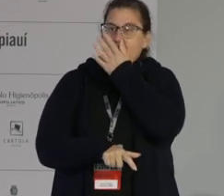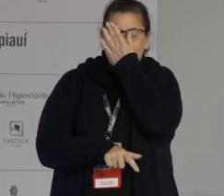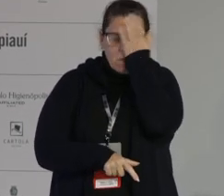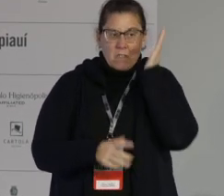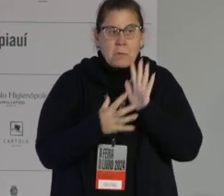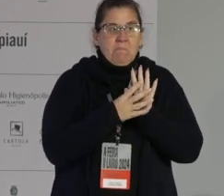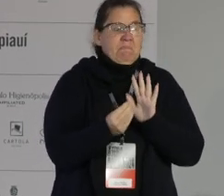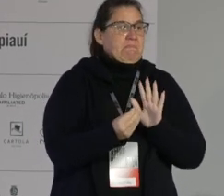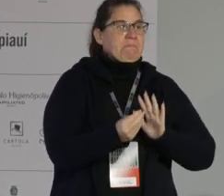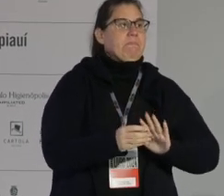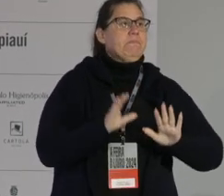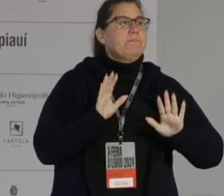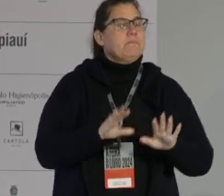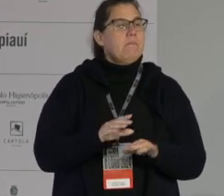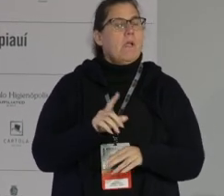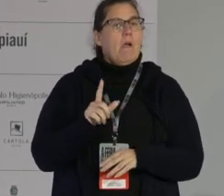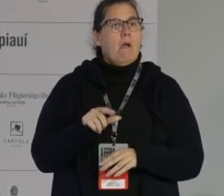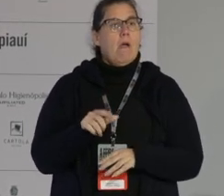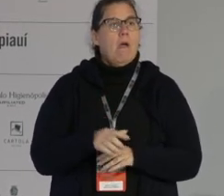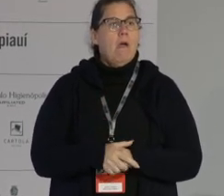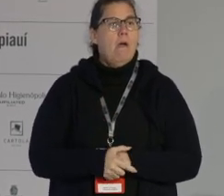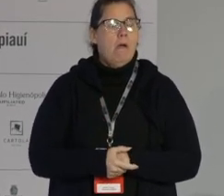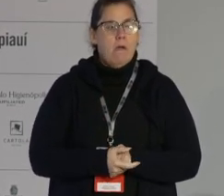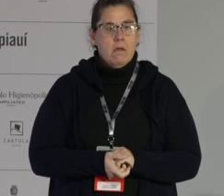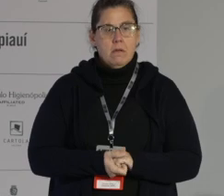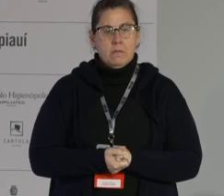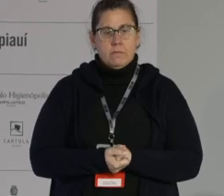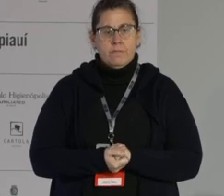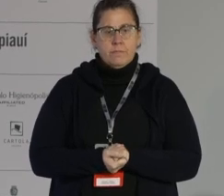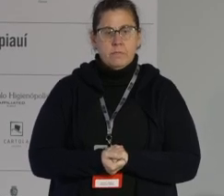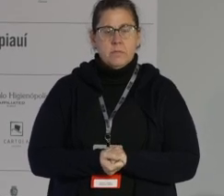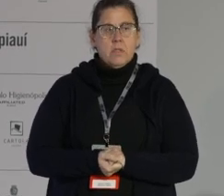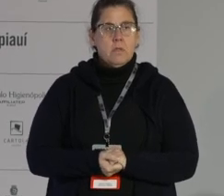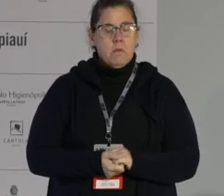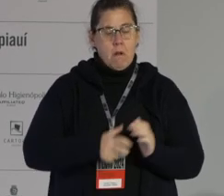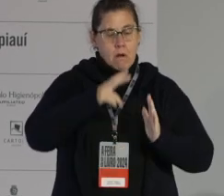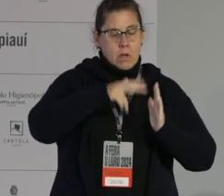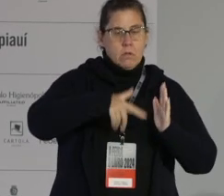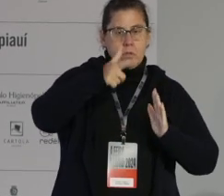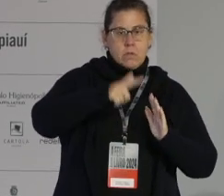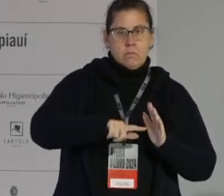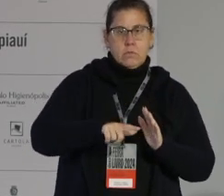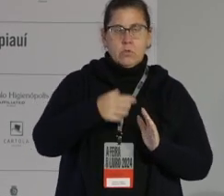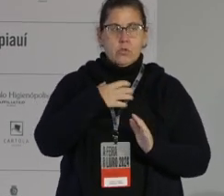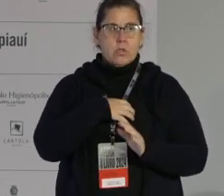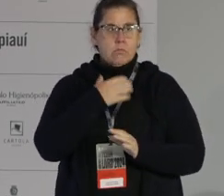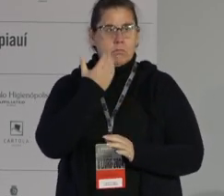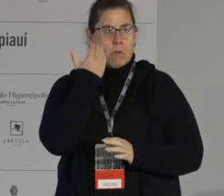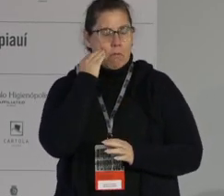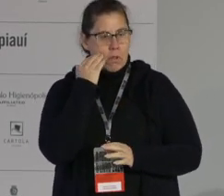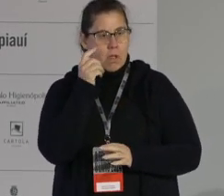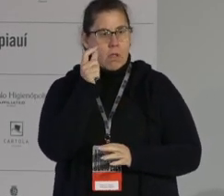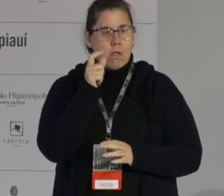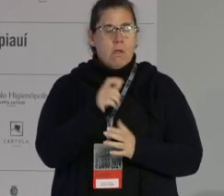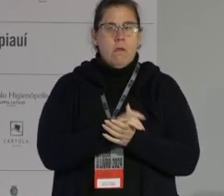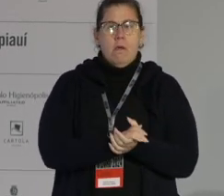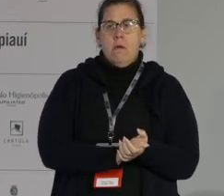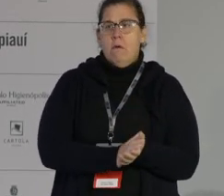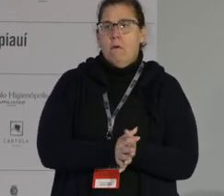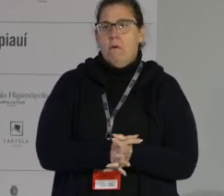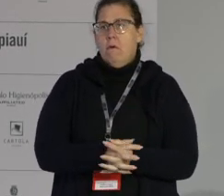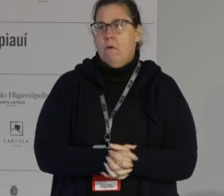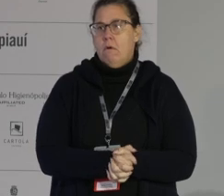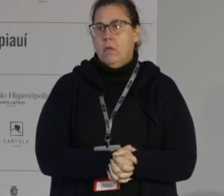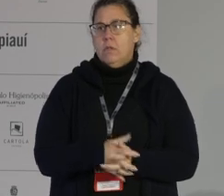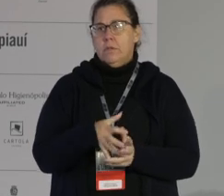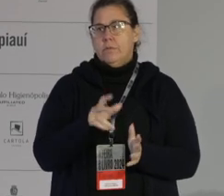do Macunaíma, mas assim, é mais uma releitura dessa interpretação. Então, assim,